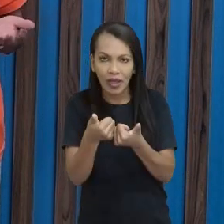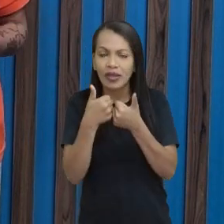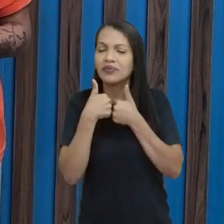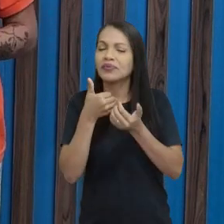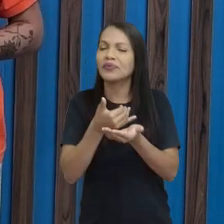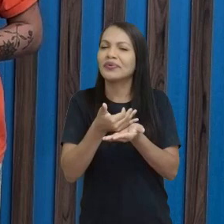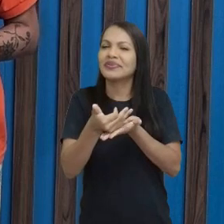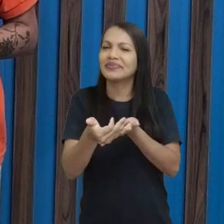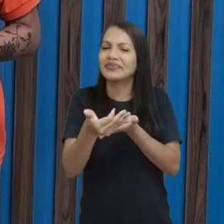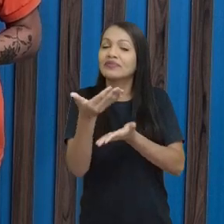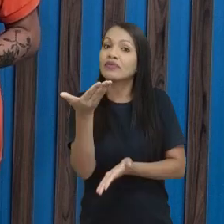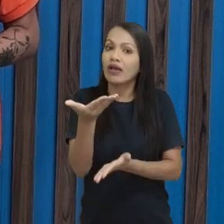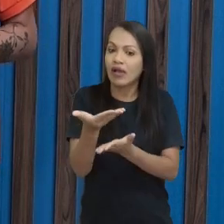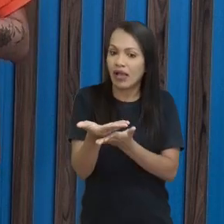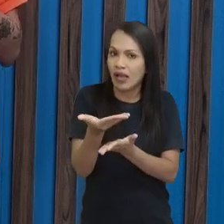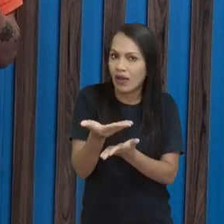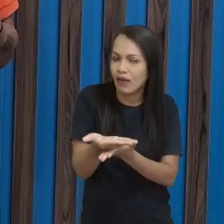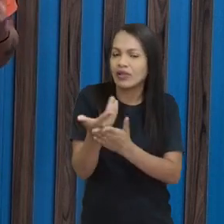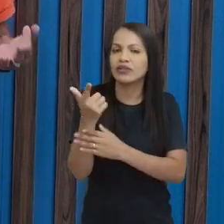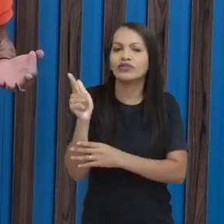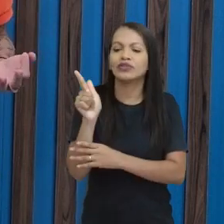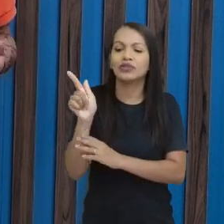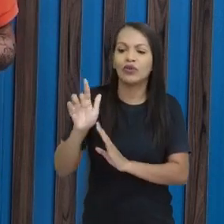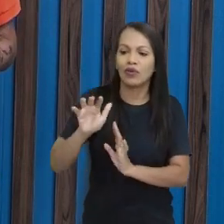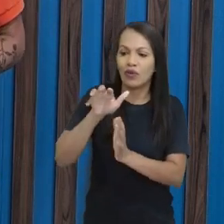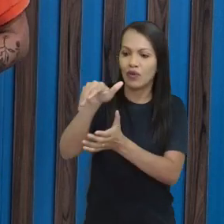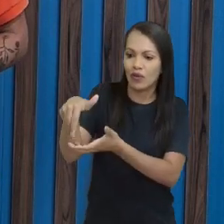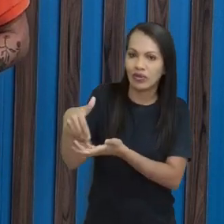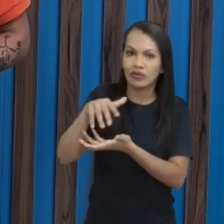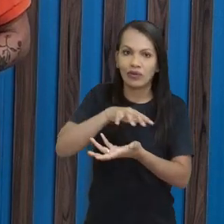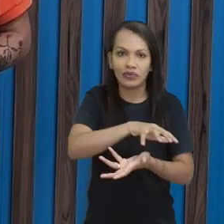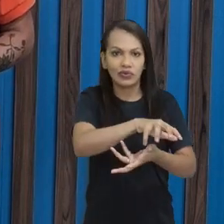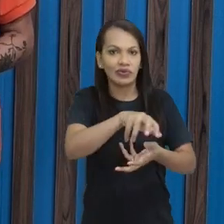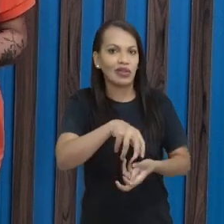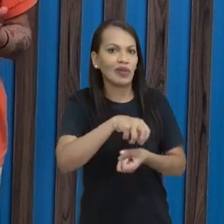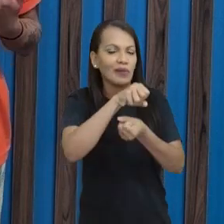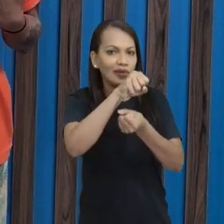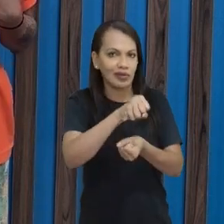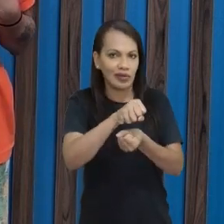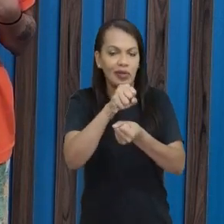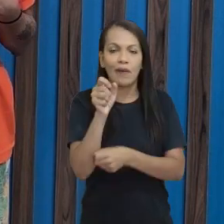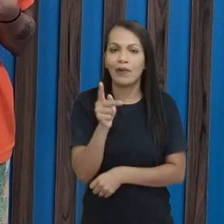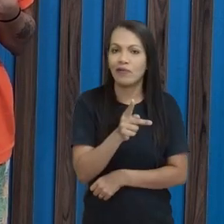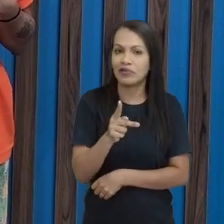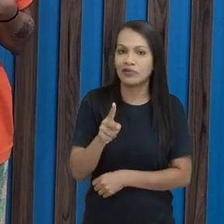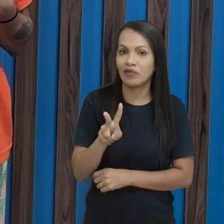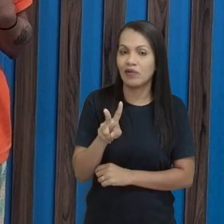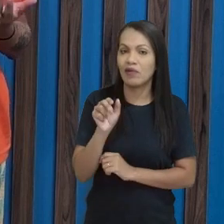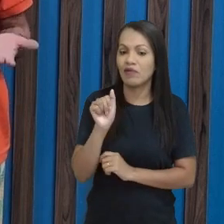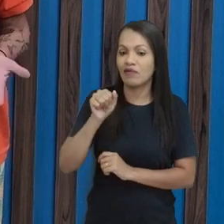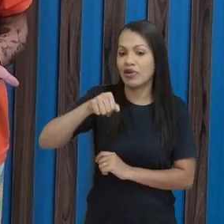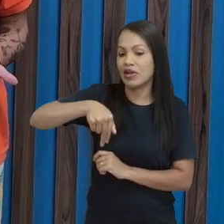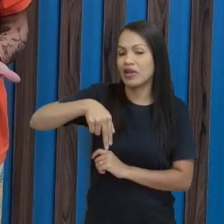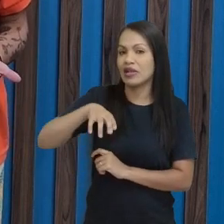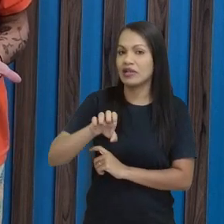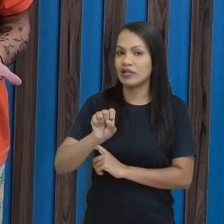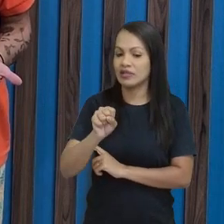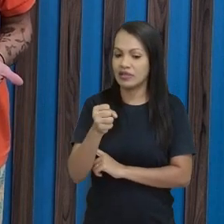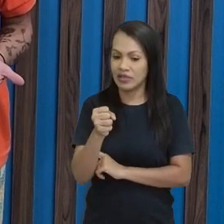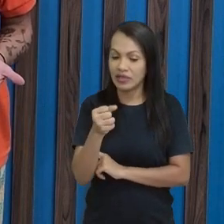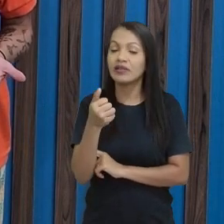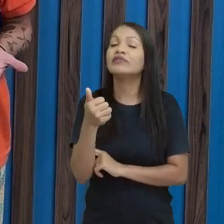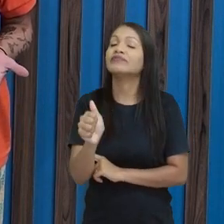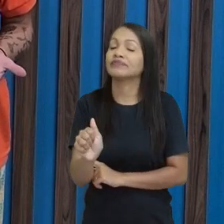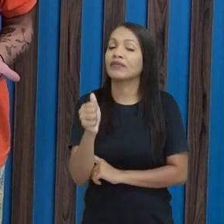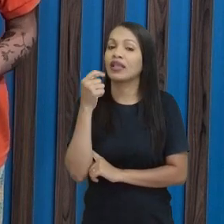iniciando mais uma aula de Geografia e Sustentabilidade. Eu sou professora Vanessa, da Escola Municipal